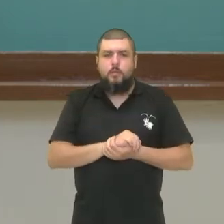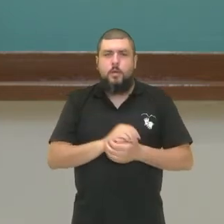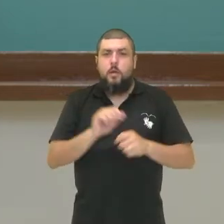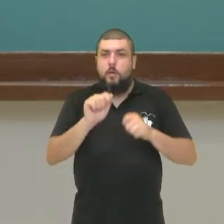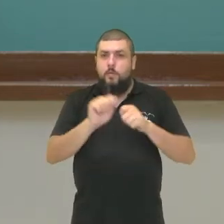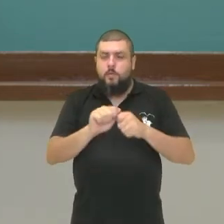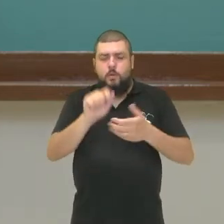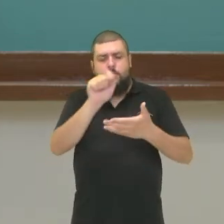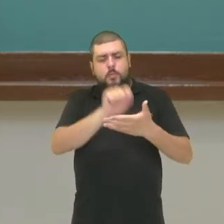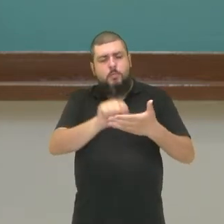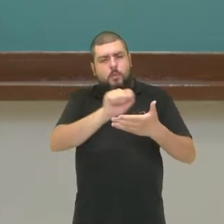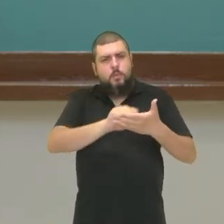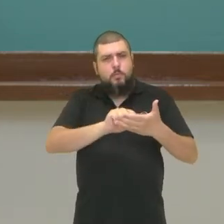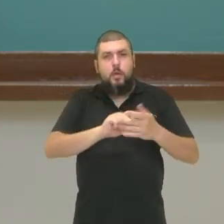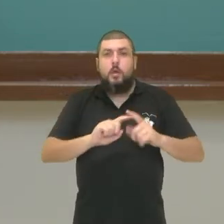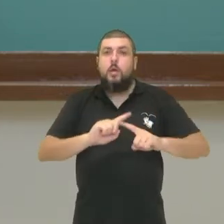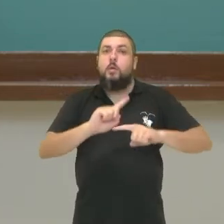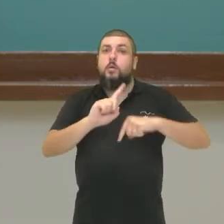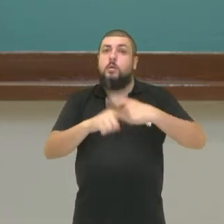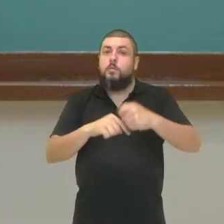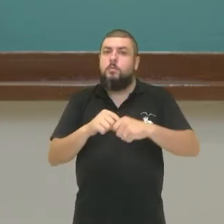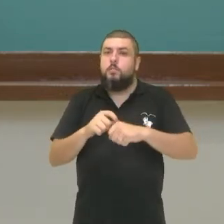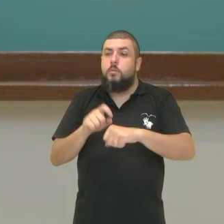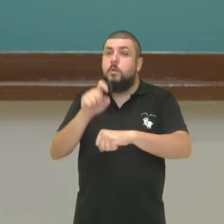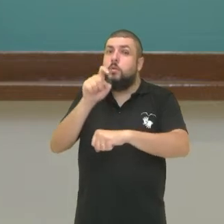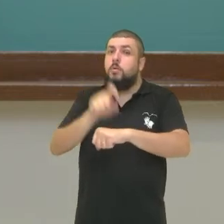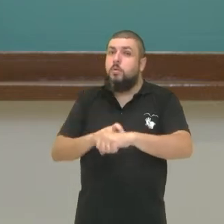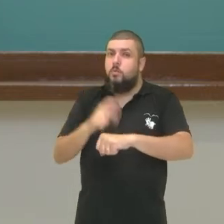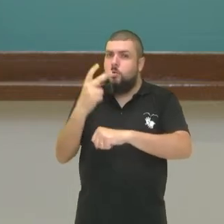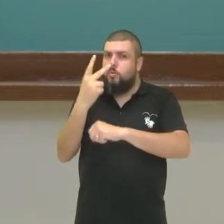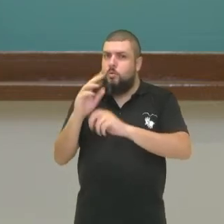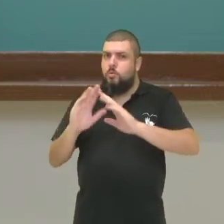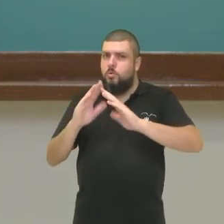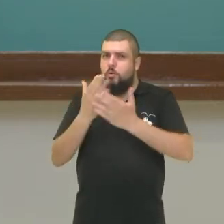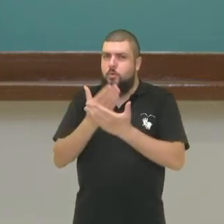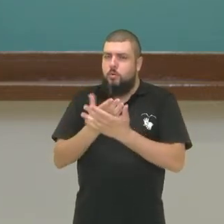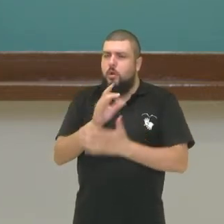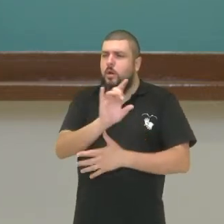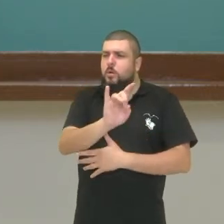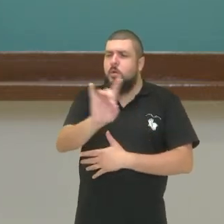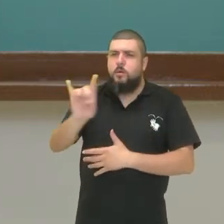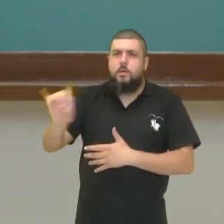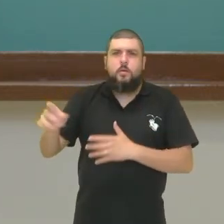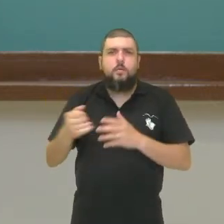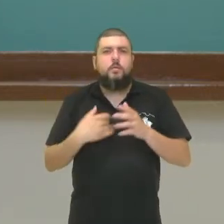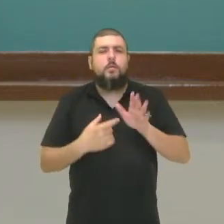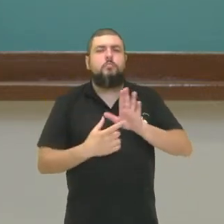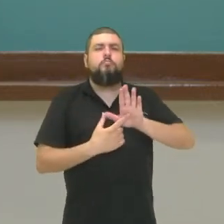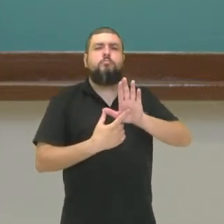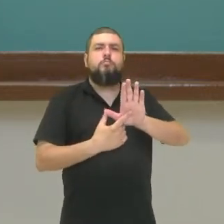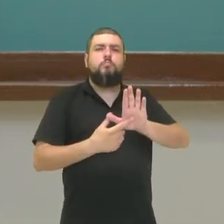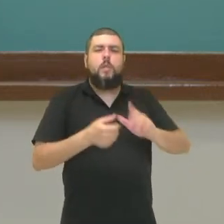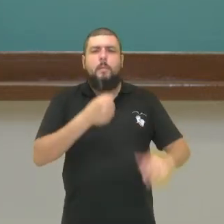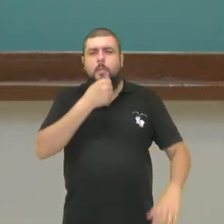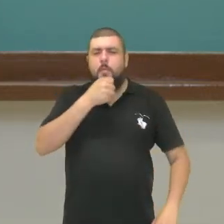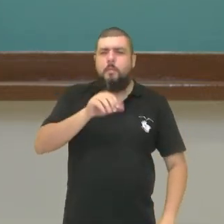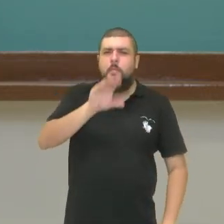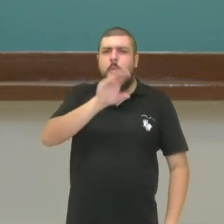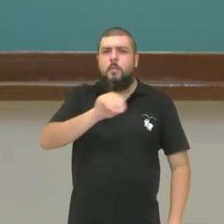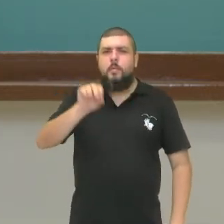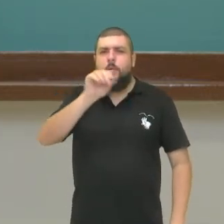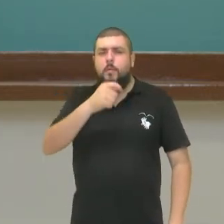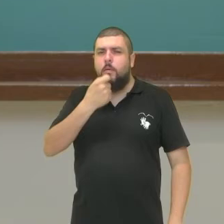momento propício em sua escola, cada estudante poderá apresentar o seu stand-up para os seus